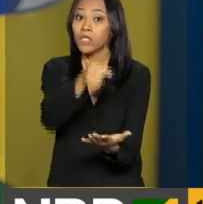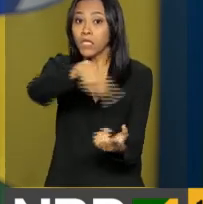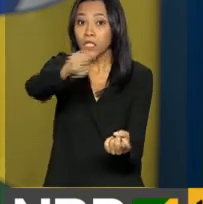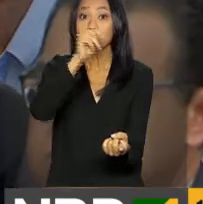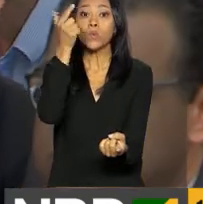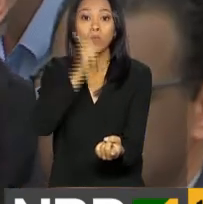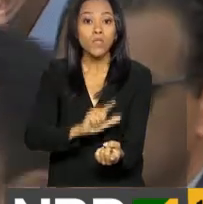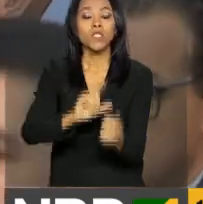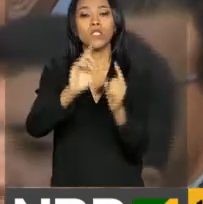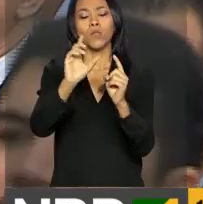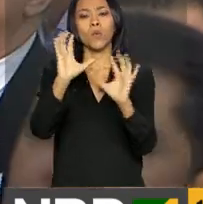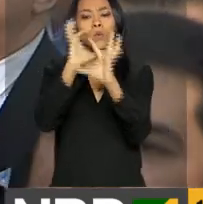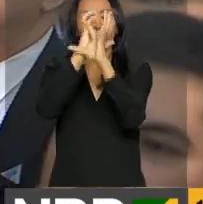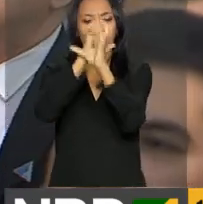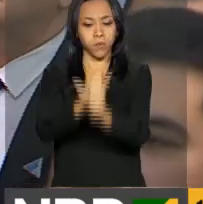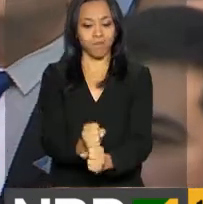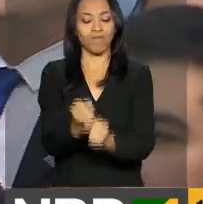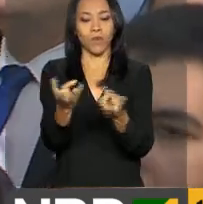passado.